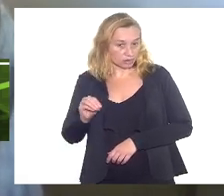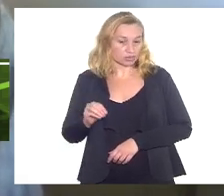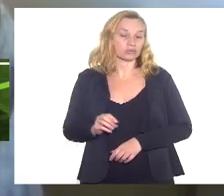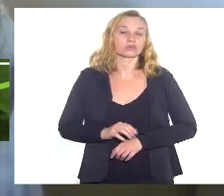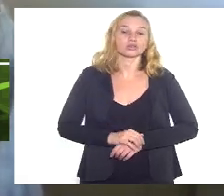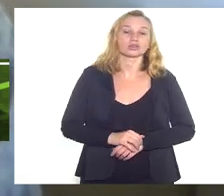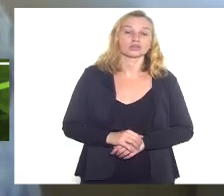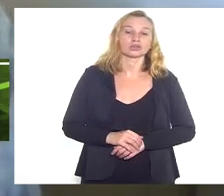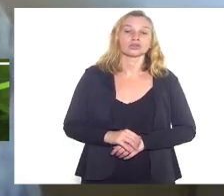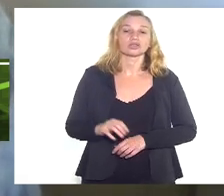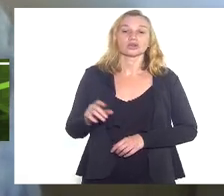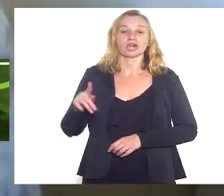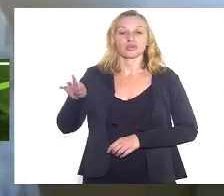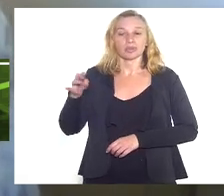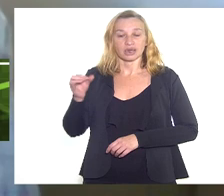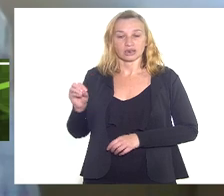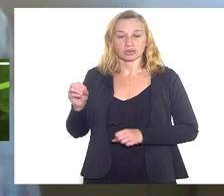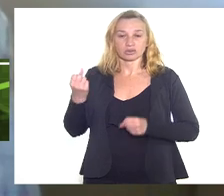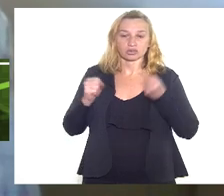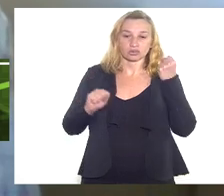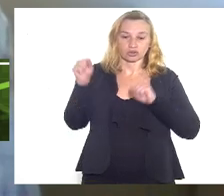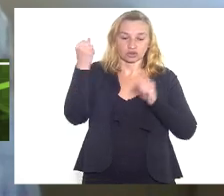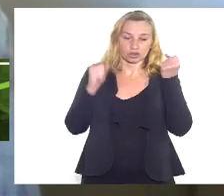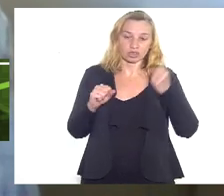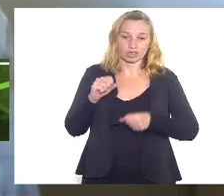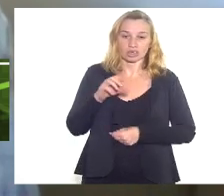repetro industrialização, quando esse drawback